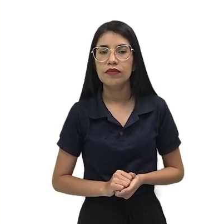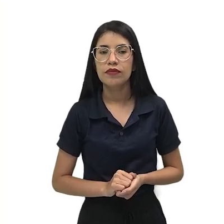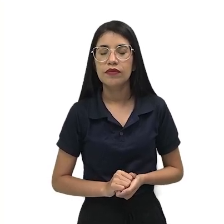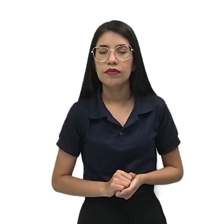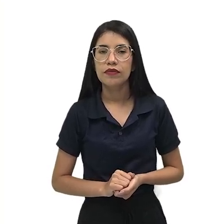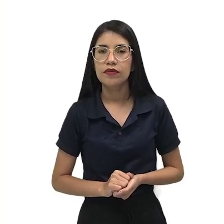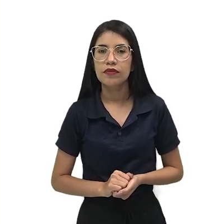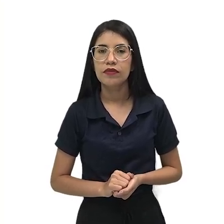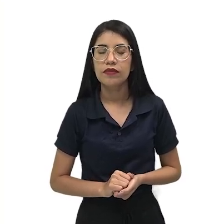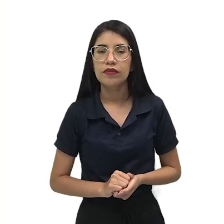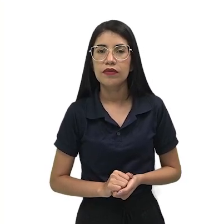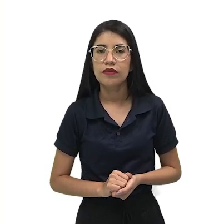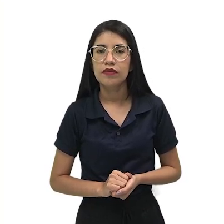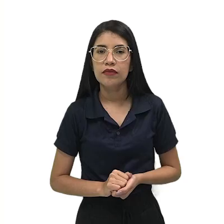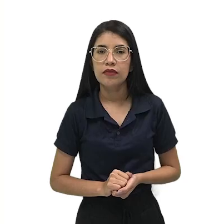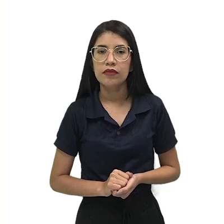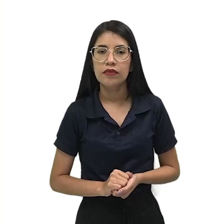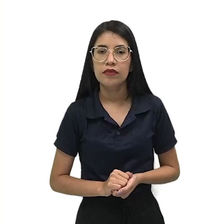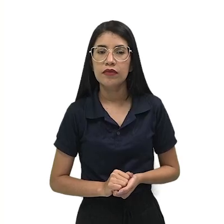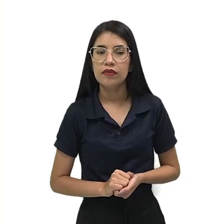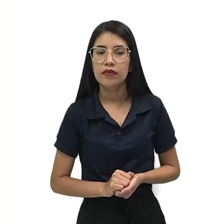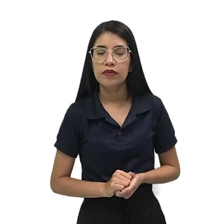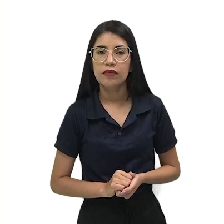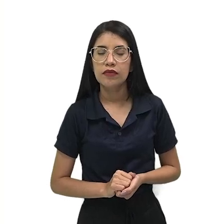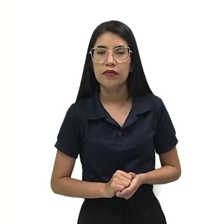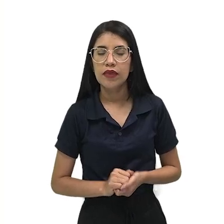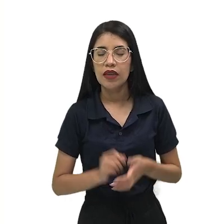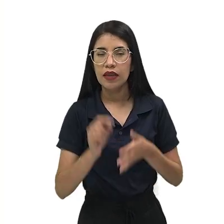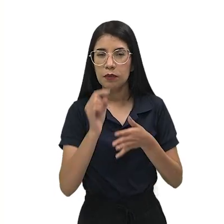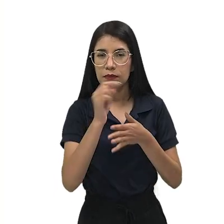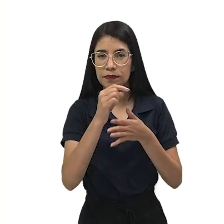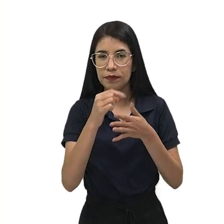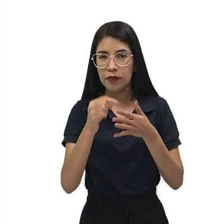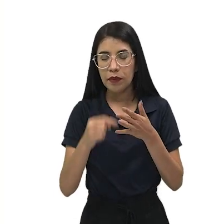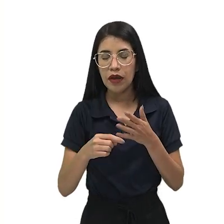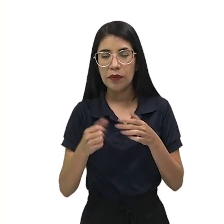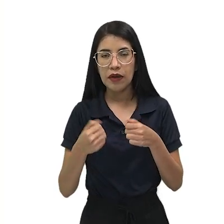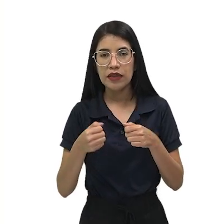Você vai identificar. Letra B.